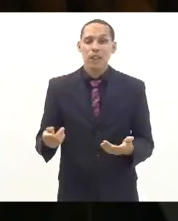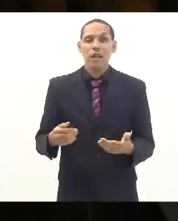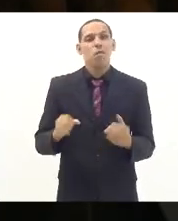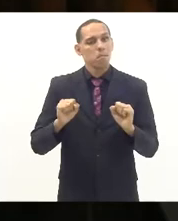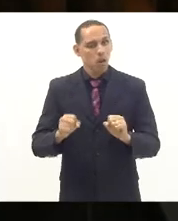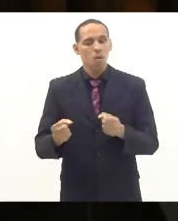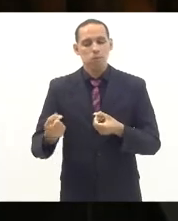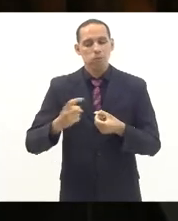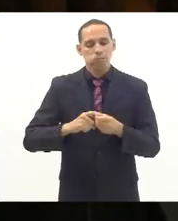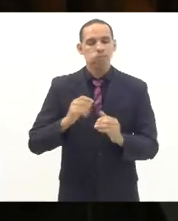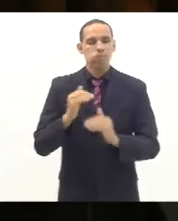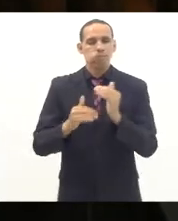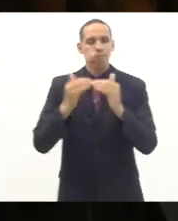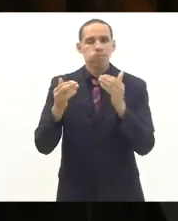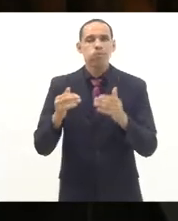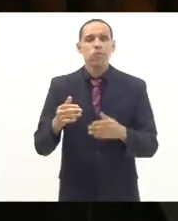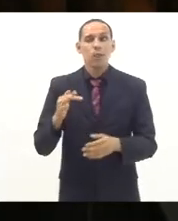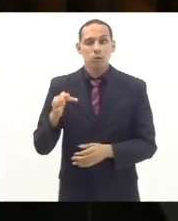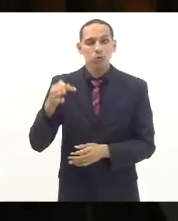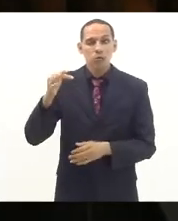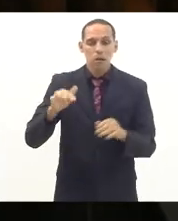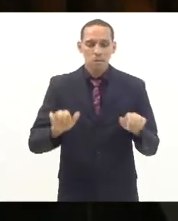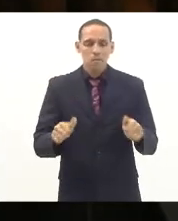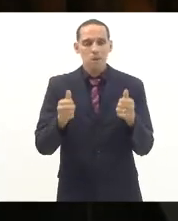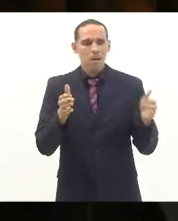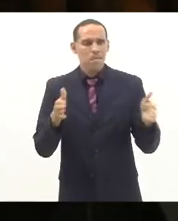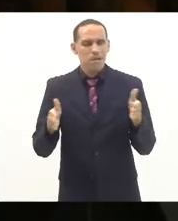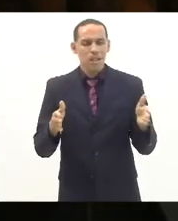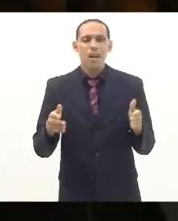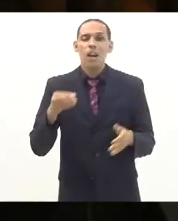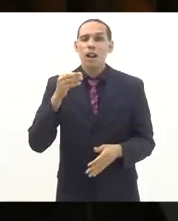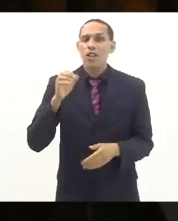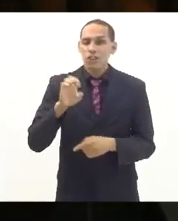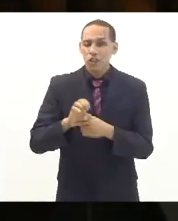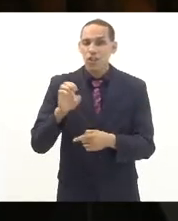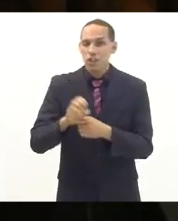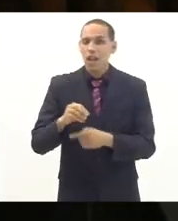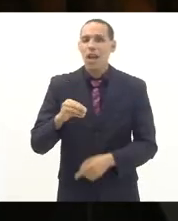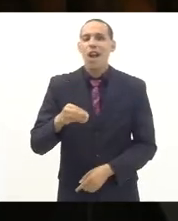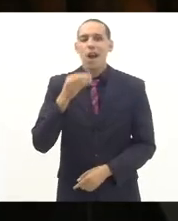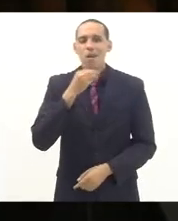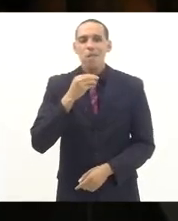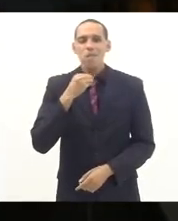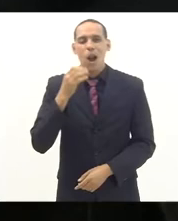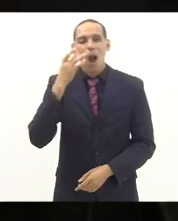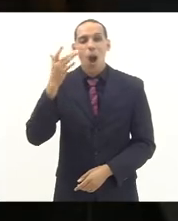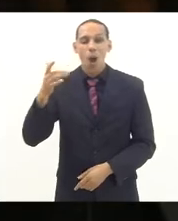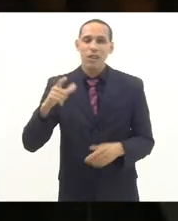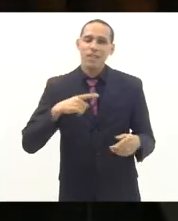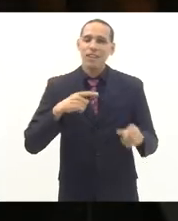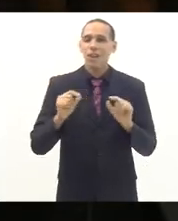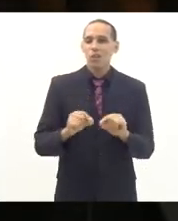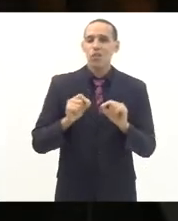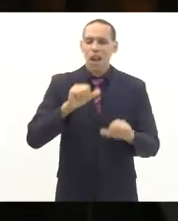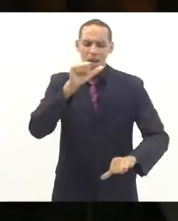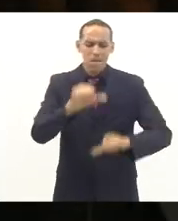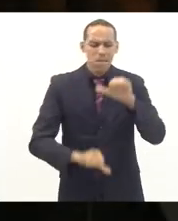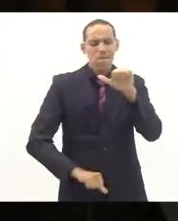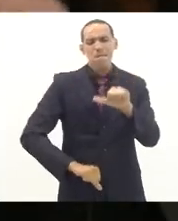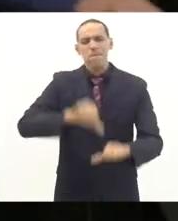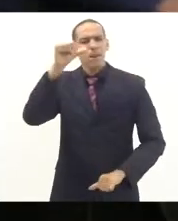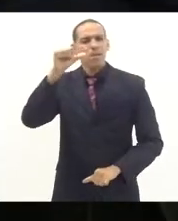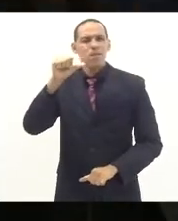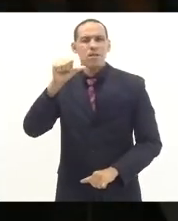confirmadas as projeções o Estado tem uma oportunidade de ouro de modificar radicalmente suas